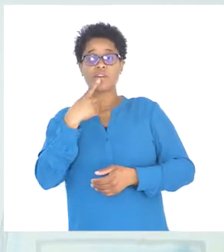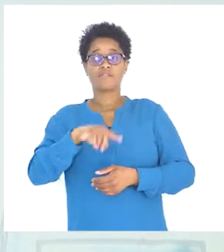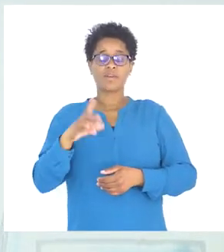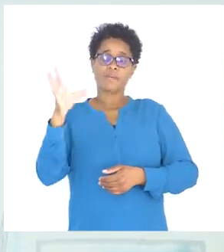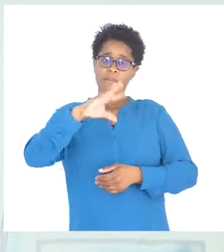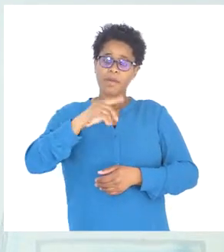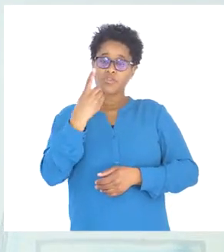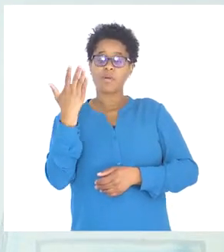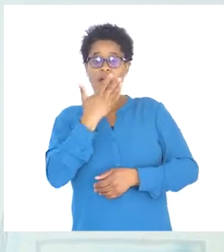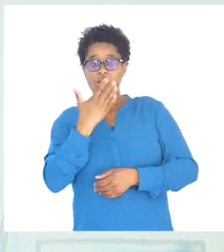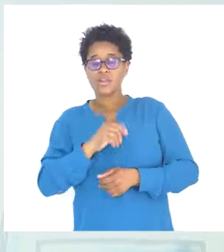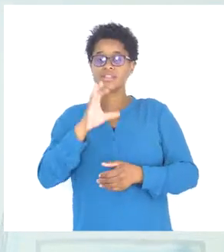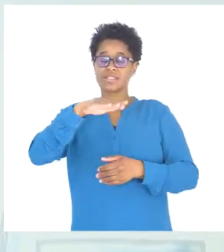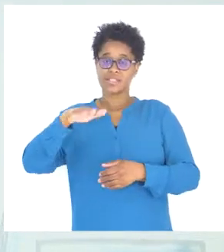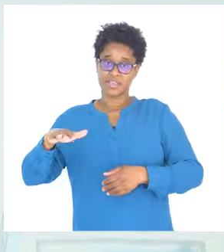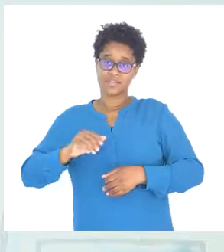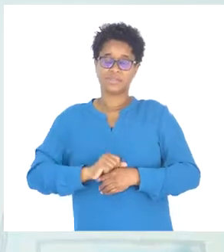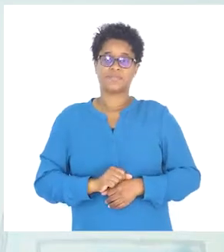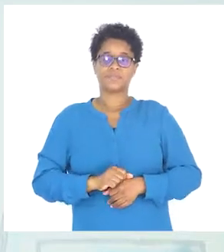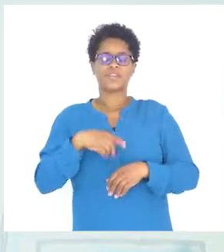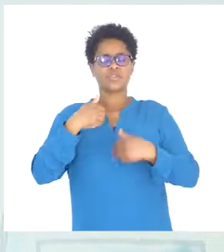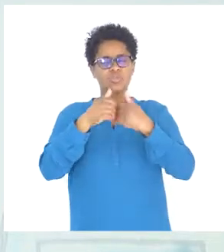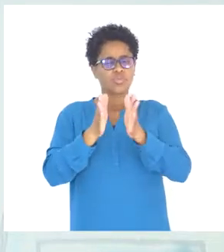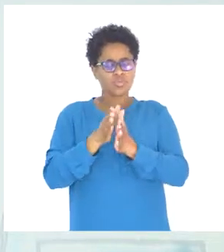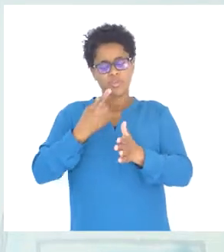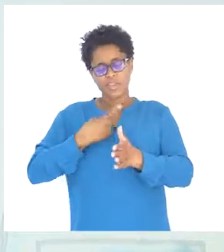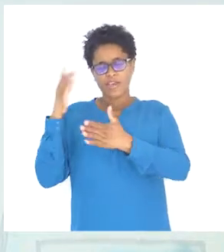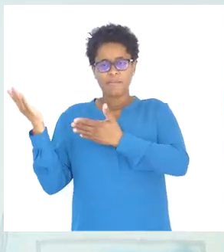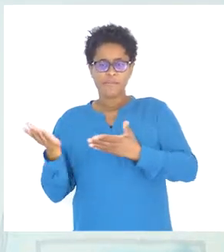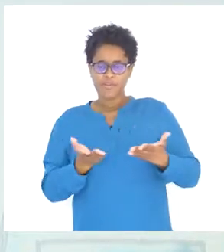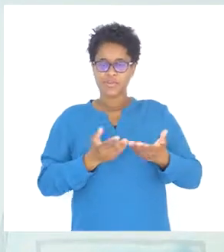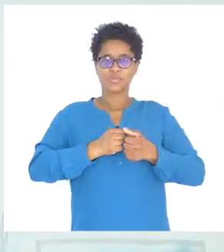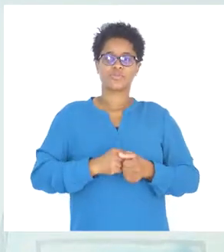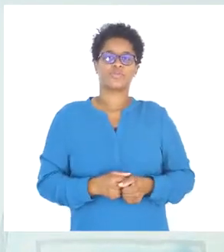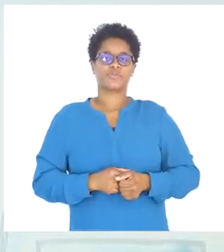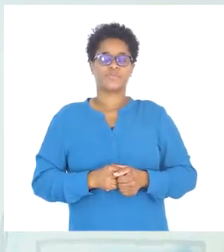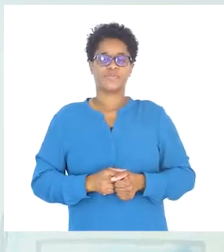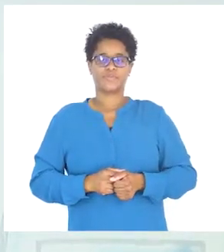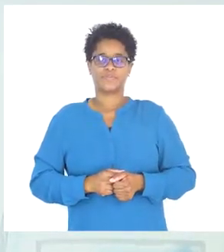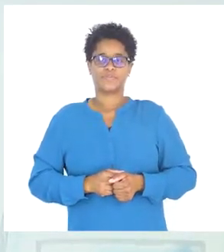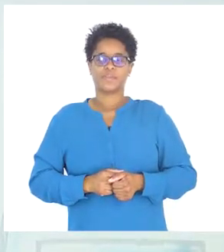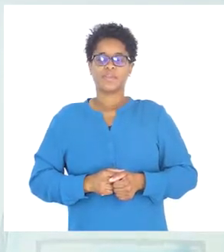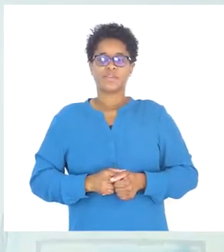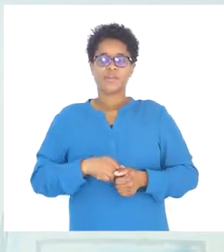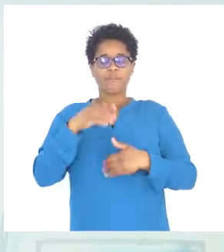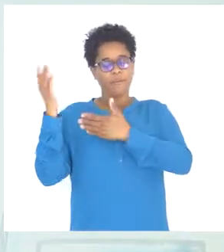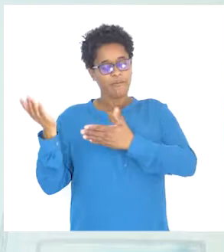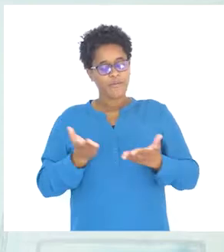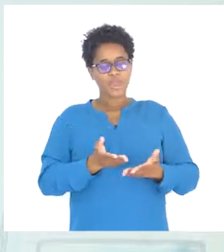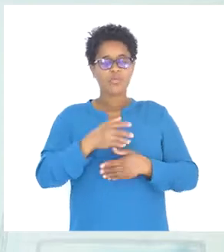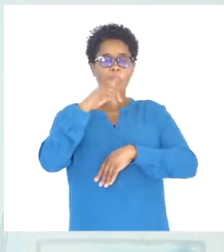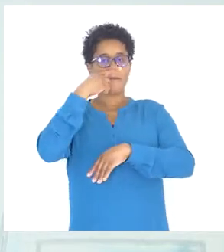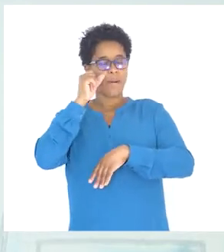uma aula de Ciências Integradas. Sejam todos muito bem-vindos. Bem-vindos,